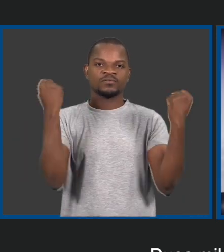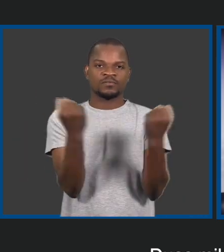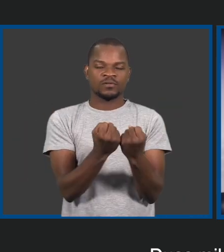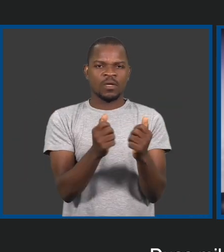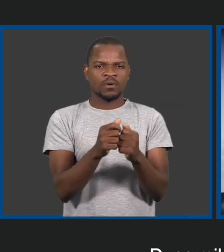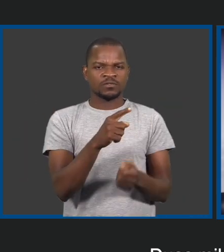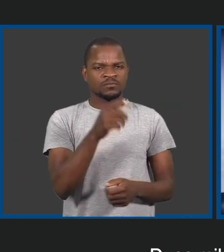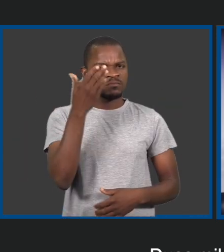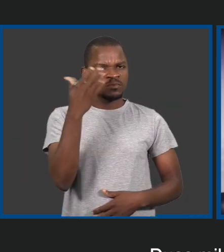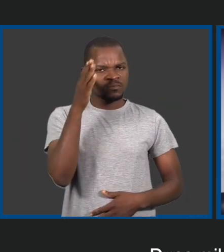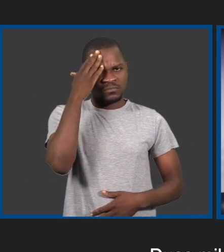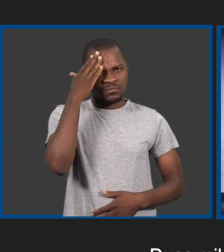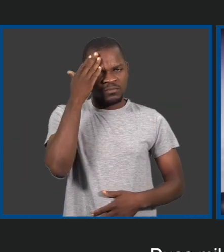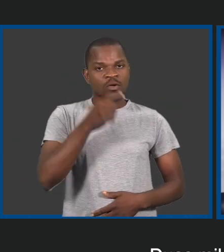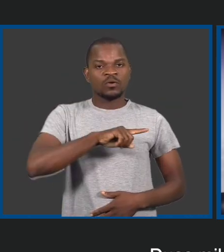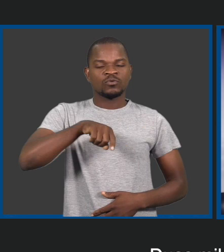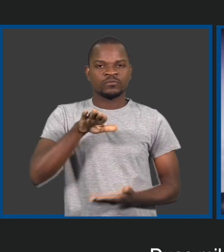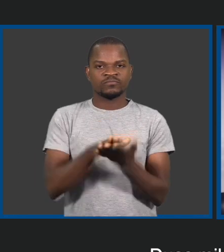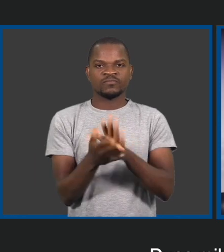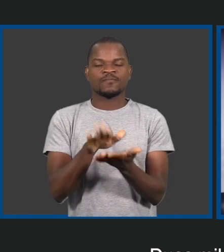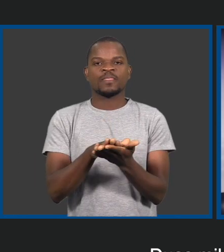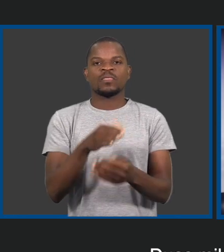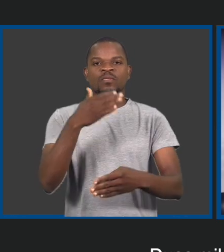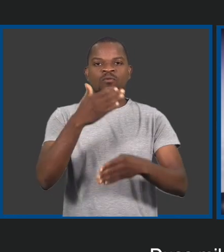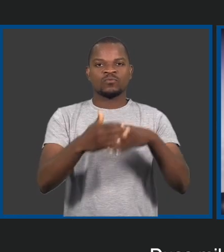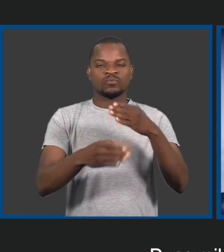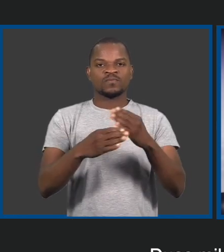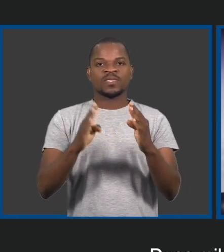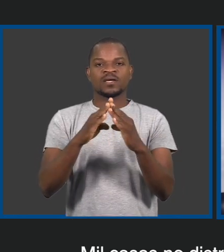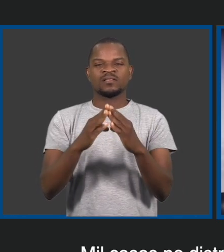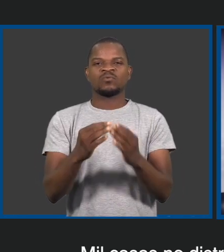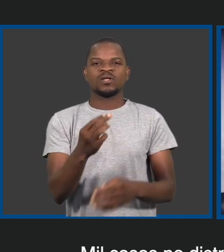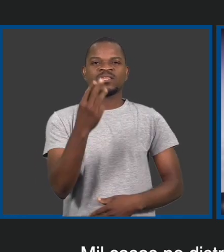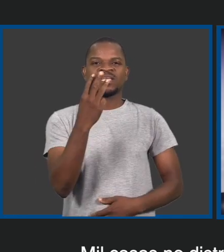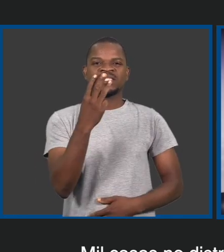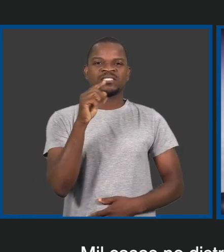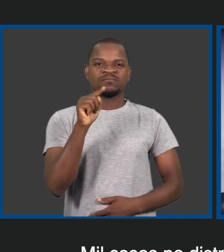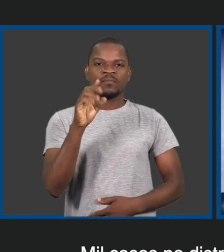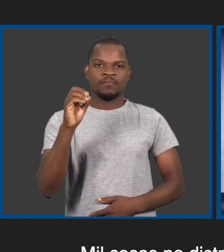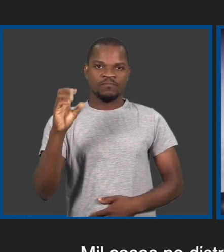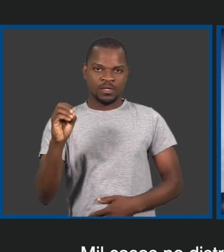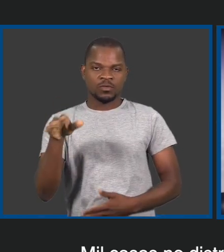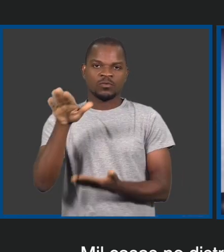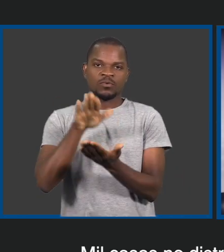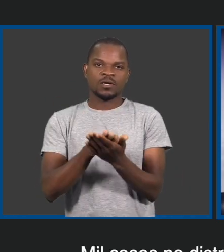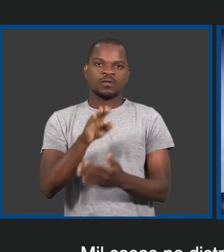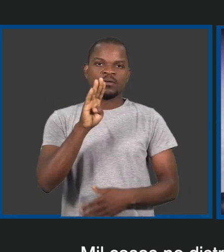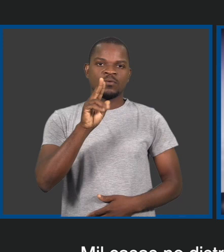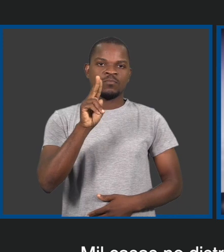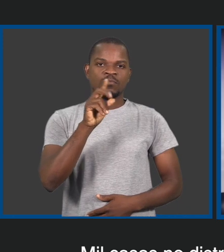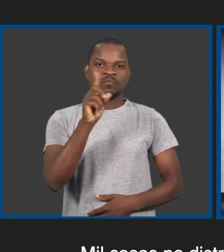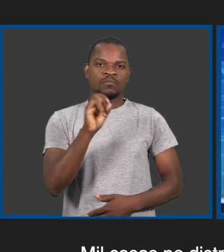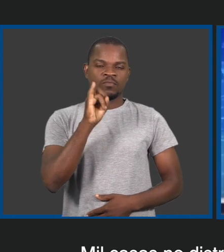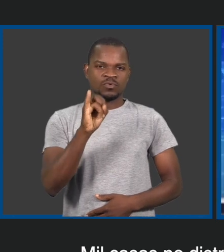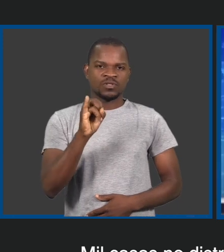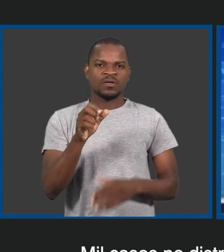exatamente na unidade de Guaraguara, 2 mil casas, e 1 mil casas no